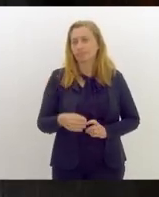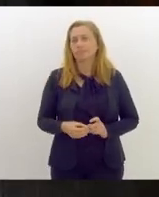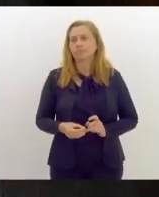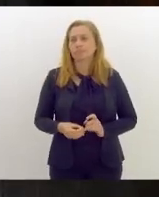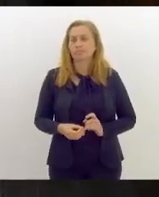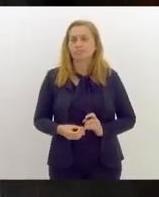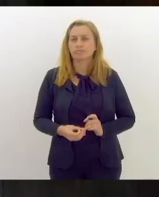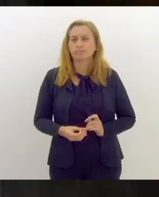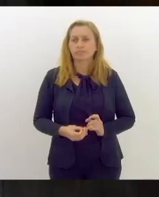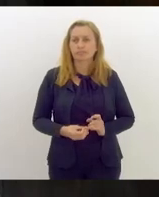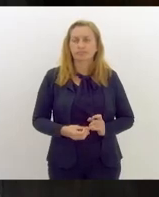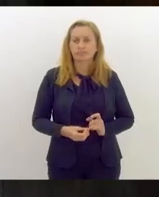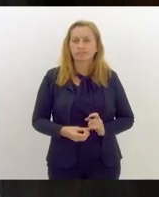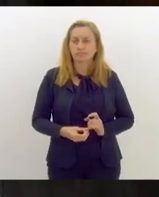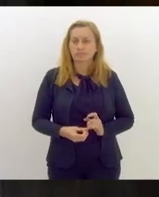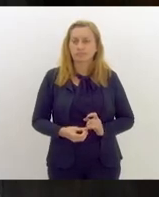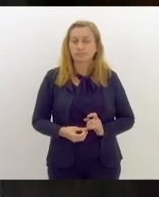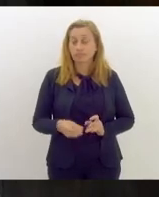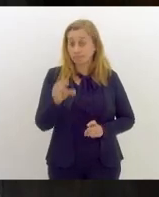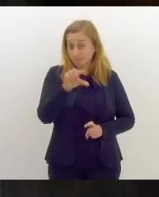esta decisão